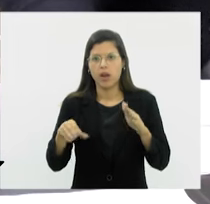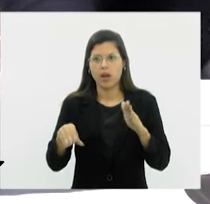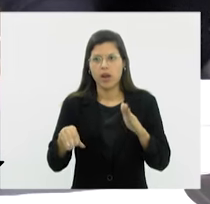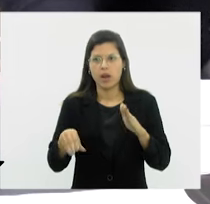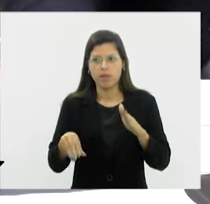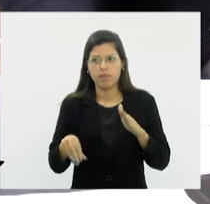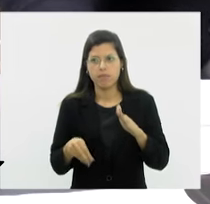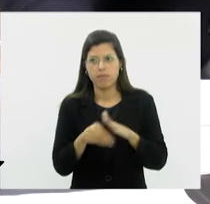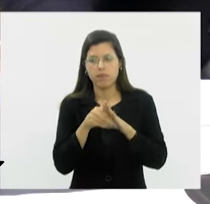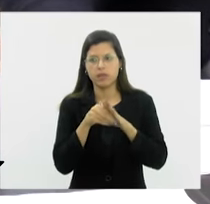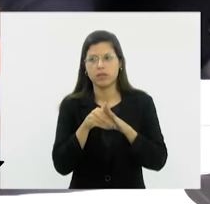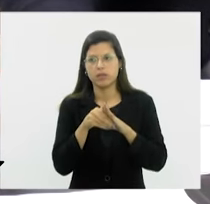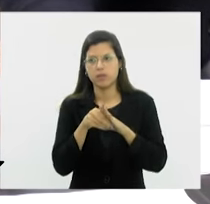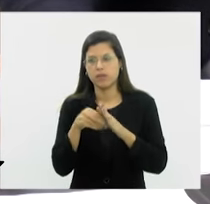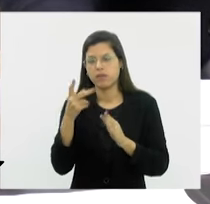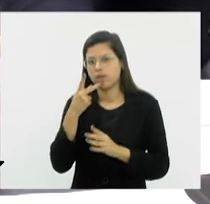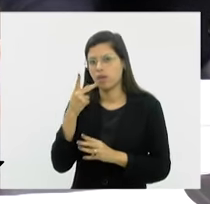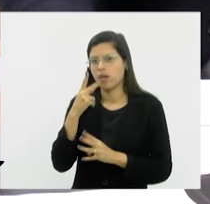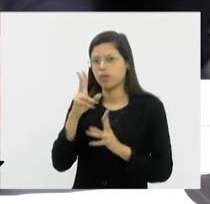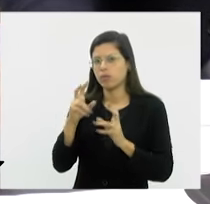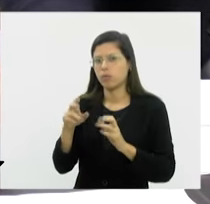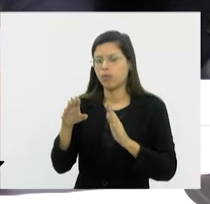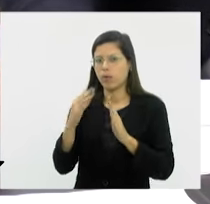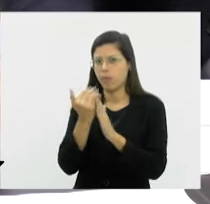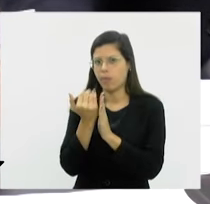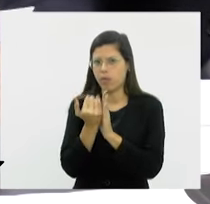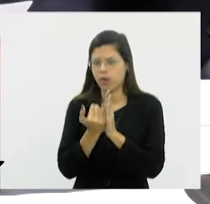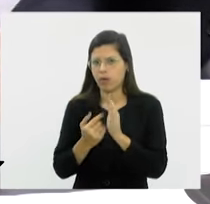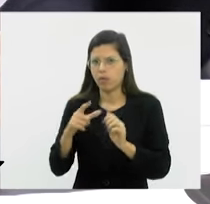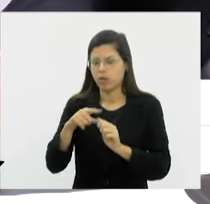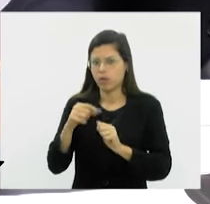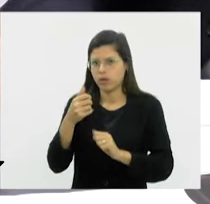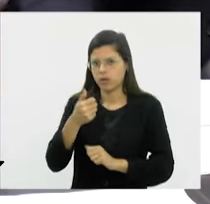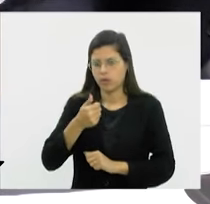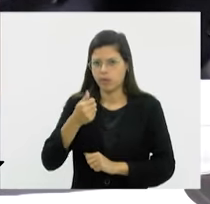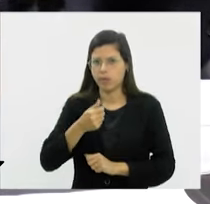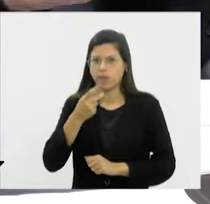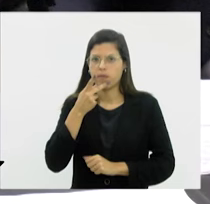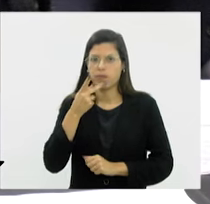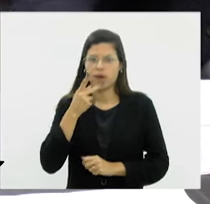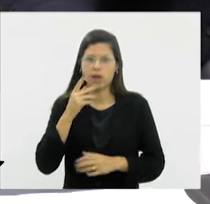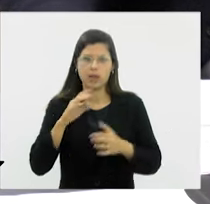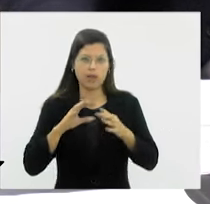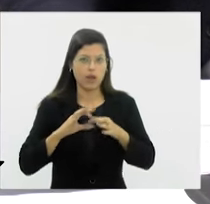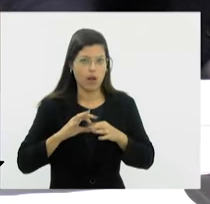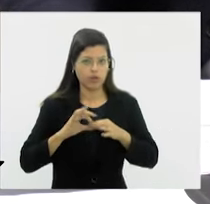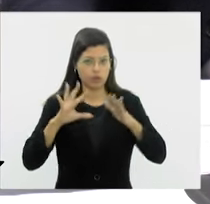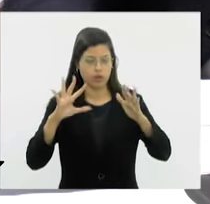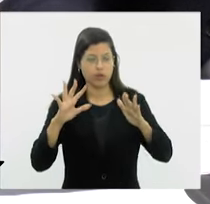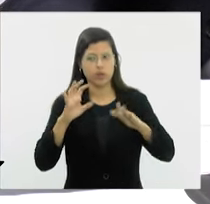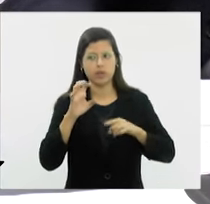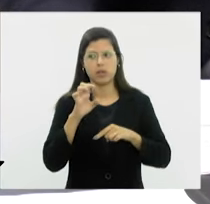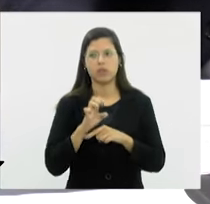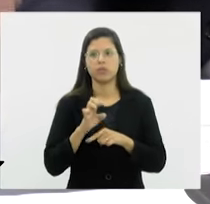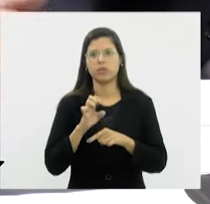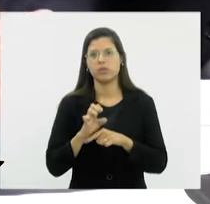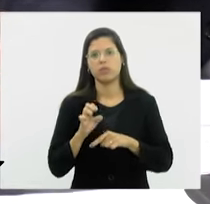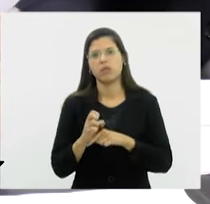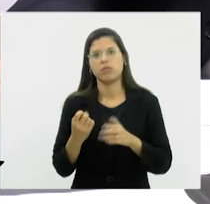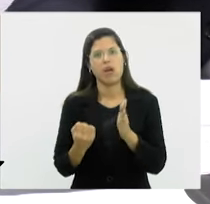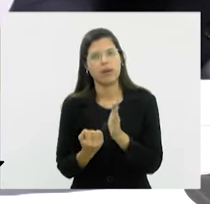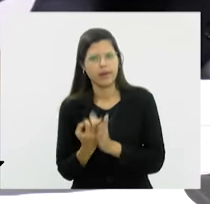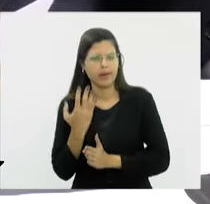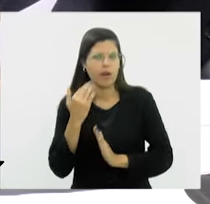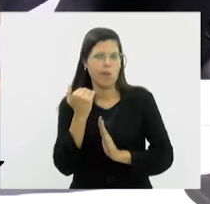exemplo, ela fala da instituição de um programa, o artigo 1º fala em autoriza o Estado a criar o